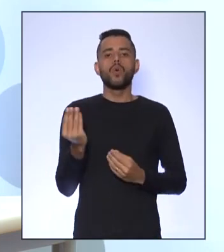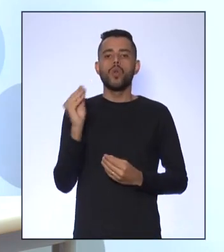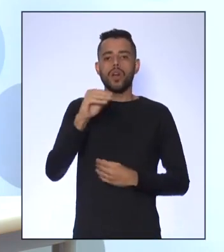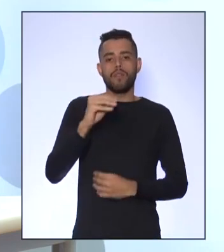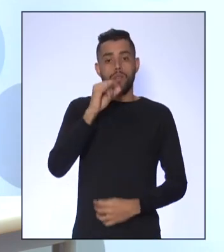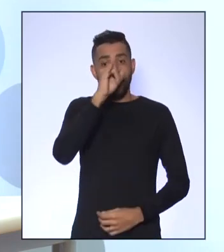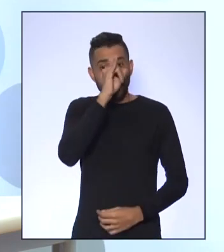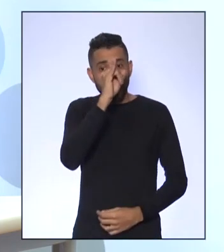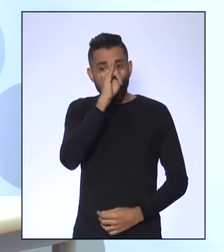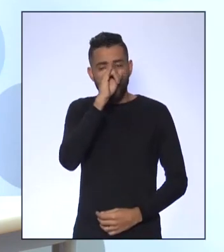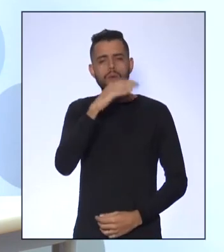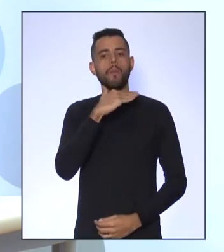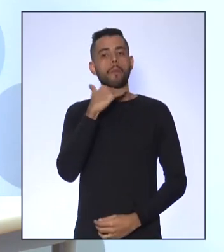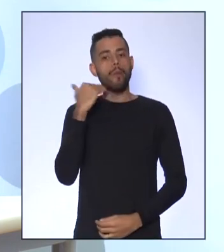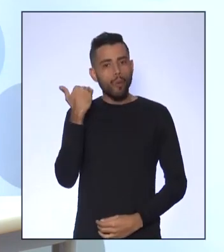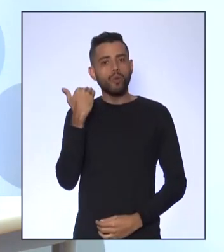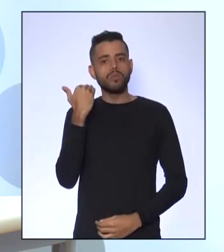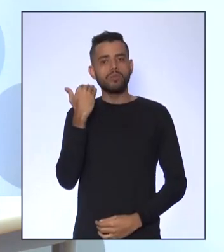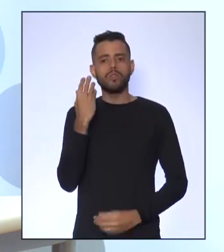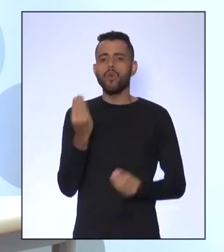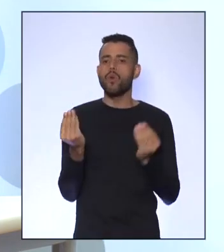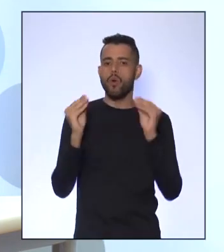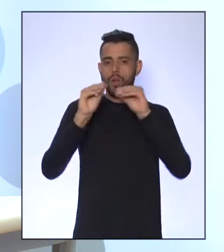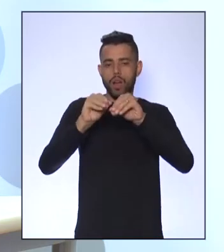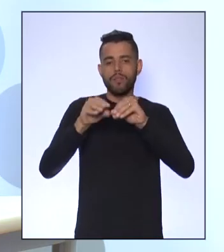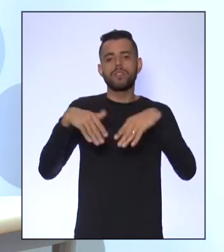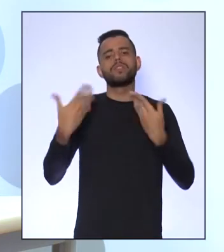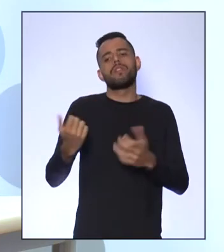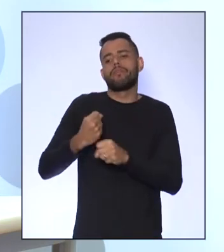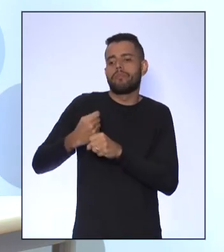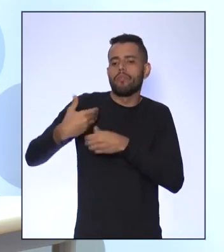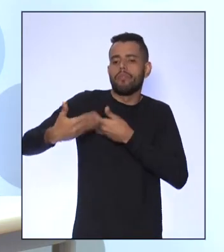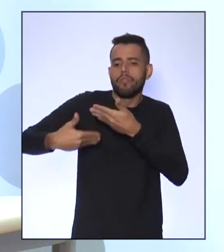de porco ali morta na frente, e com o tempo virou